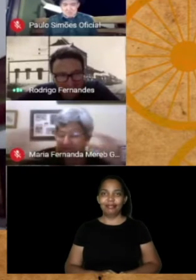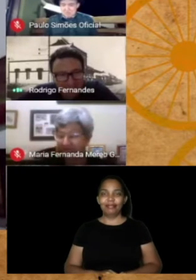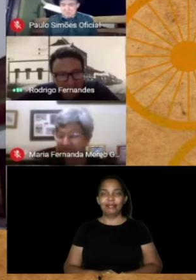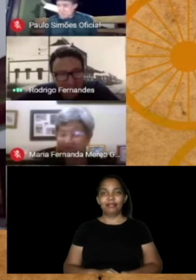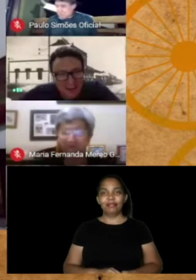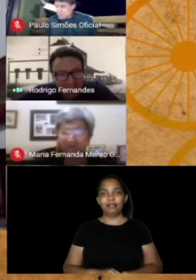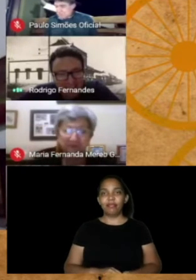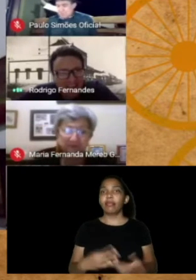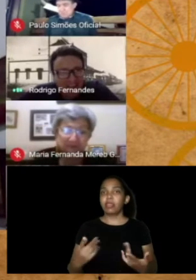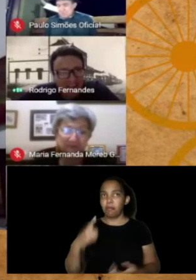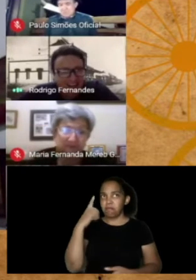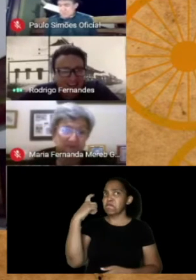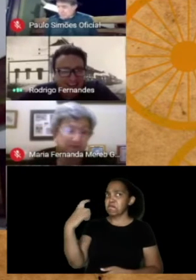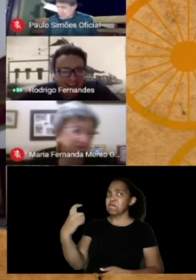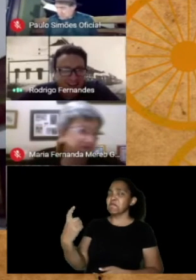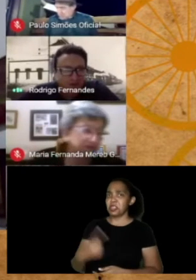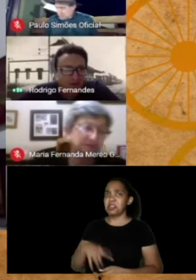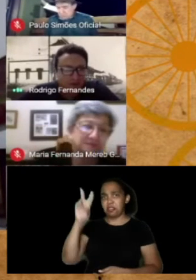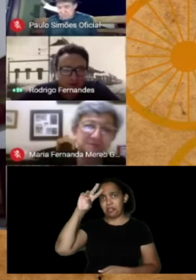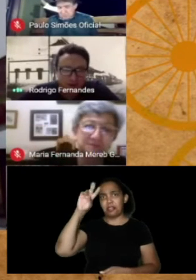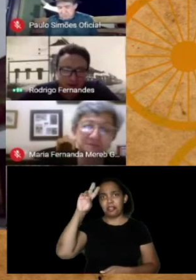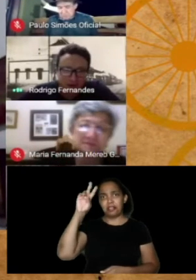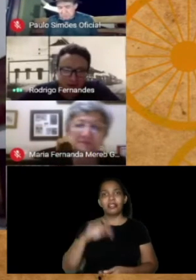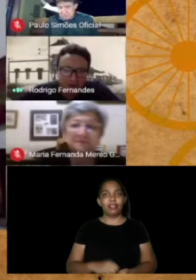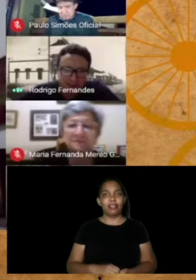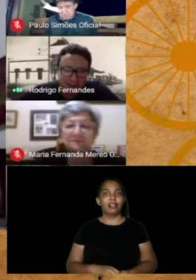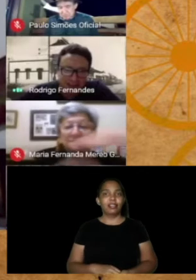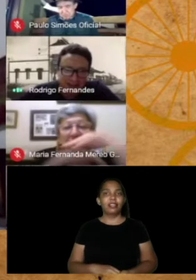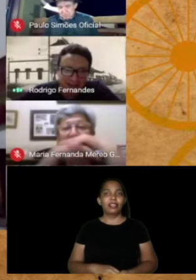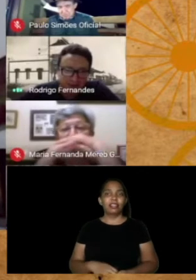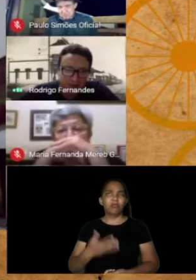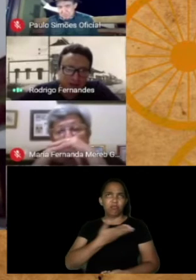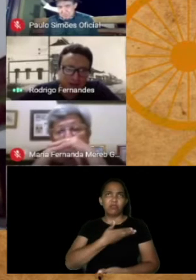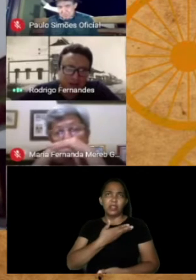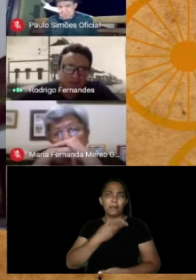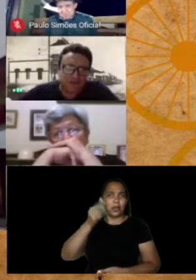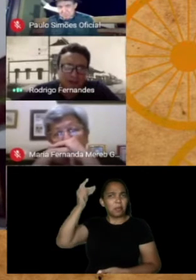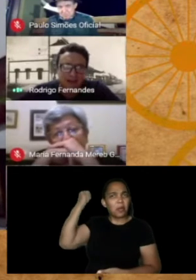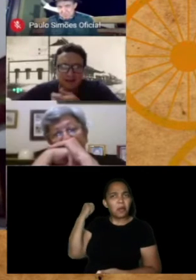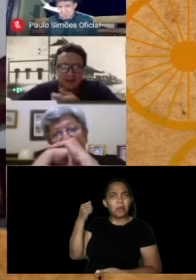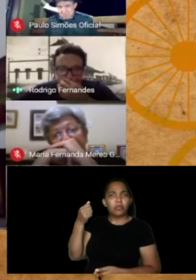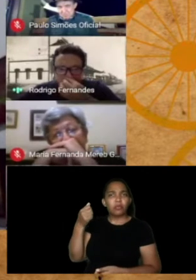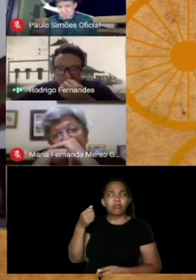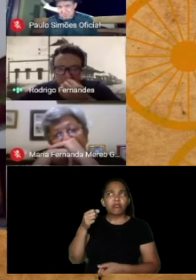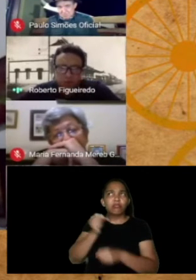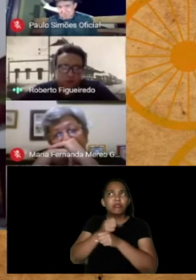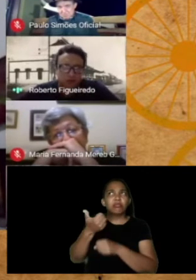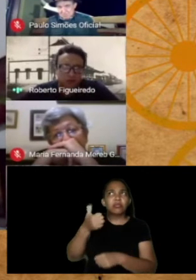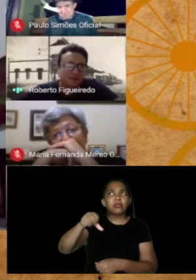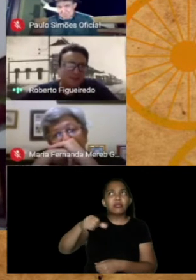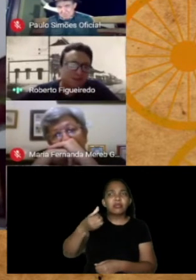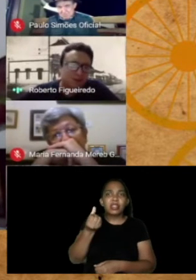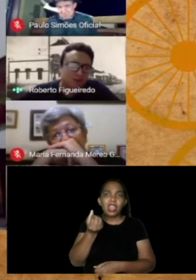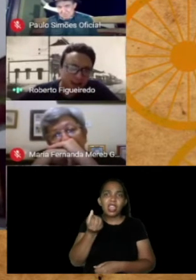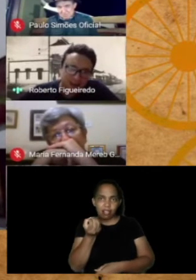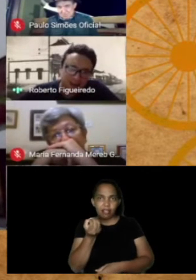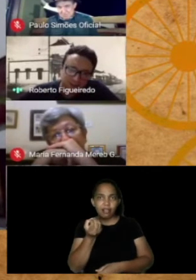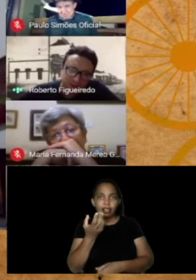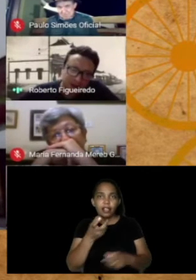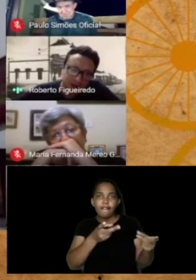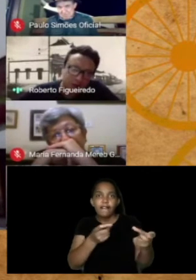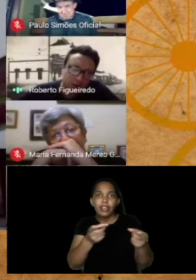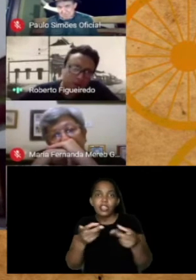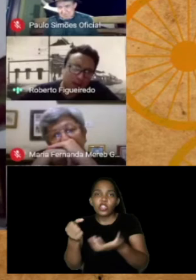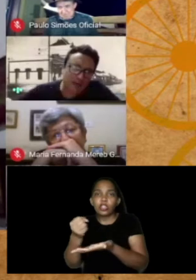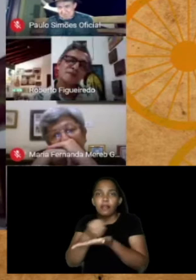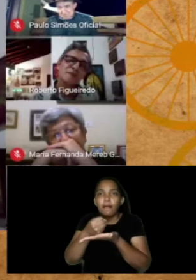Tem uma história muito interessante dessa daí, que tem um amigo meu que nos anos 60, final dos anos 50, ele era vendedor de produtos farmacêuticos, né?